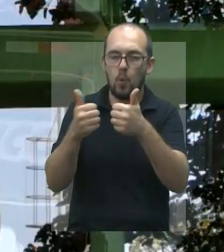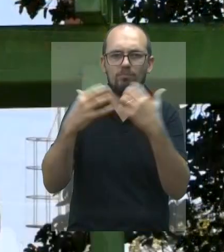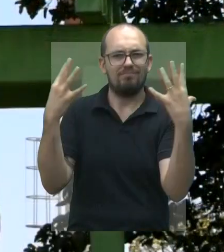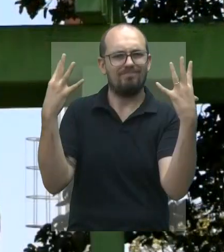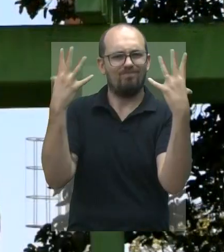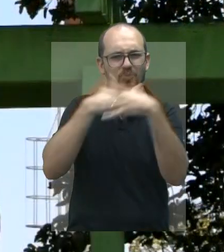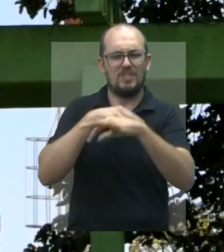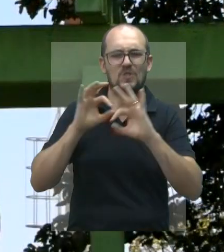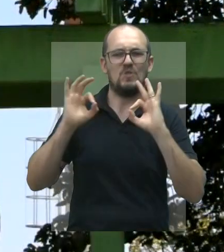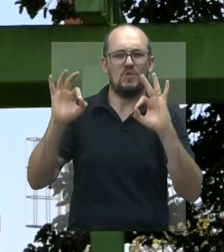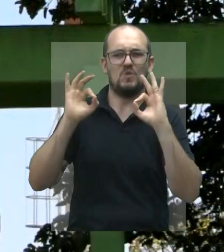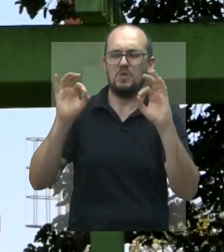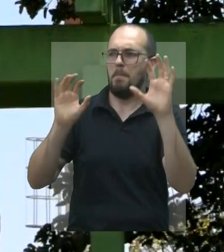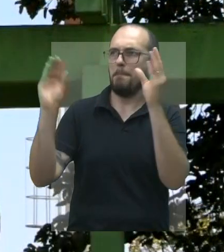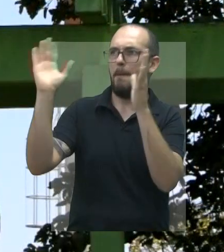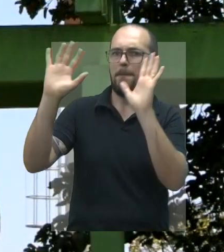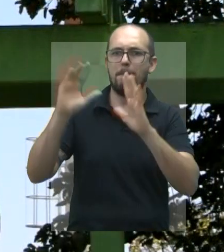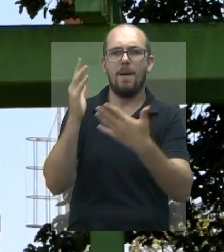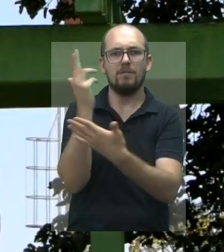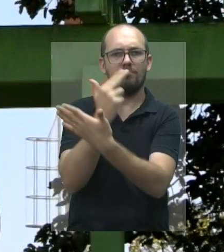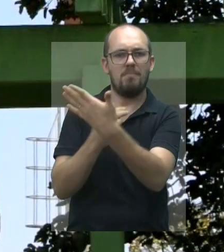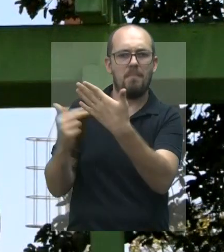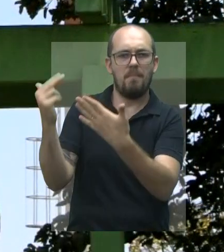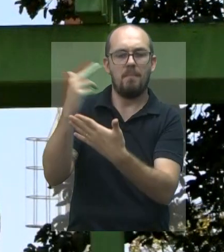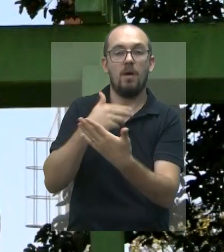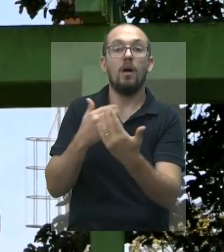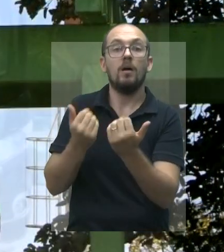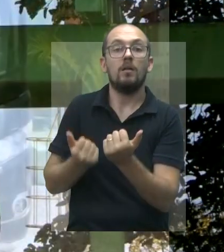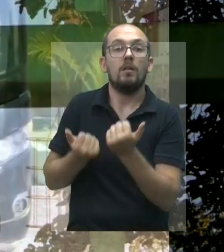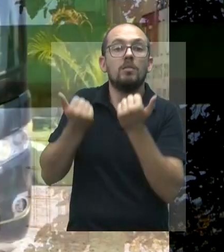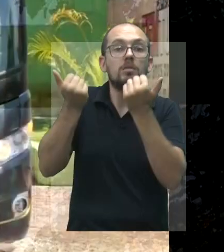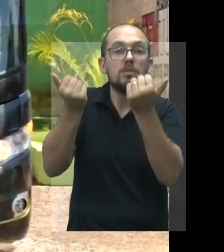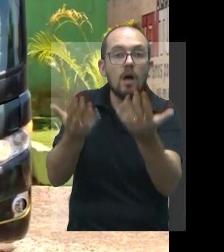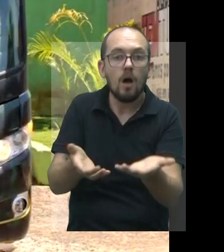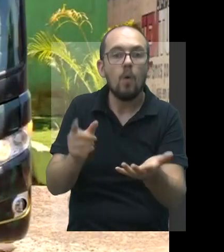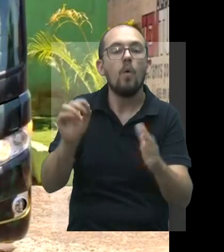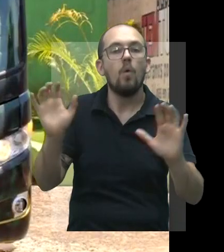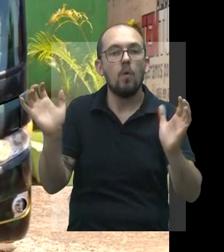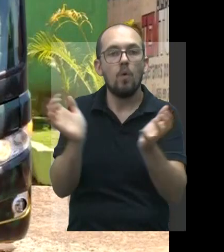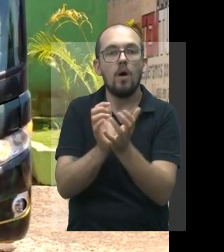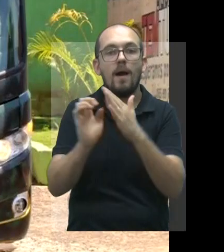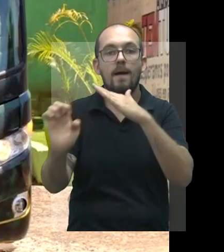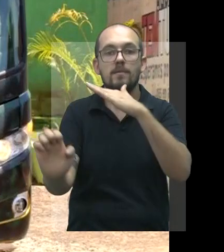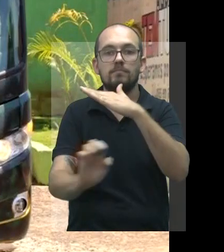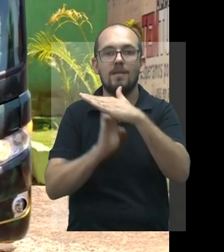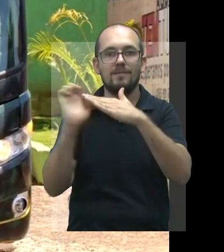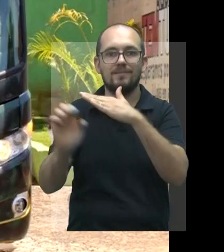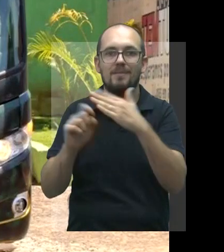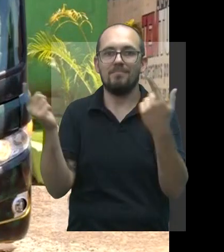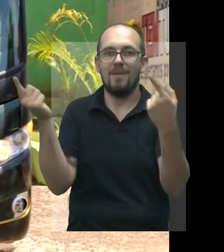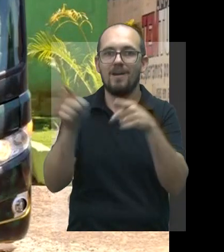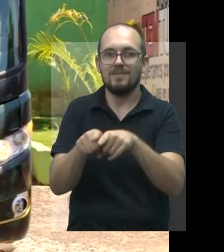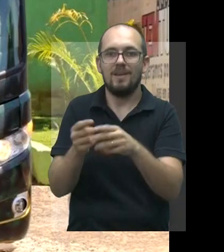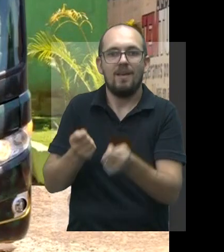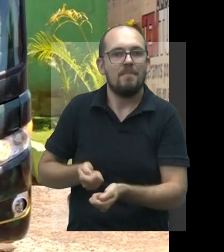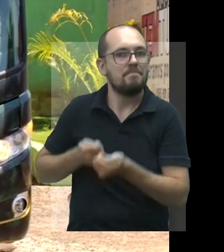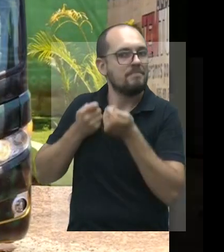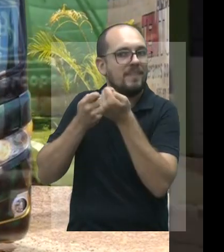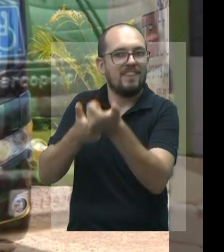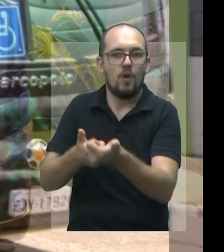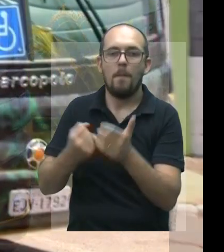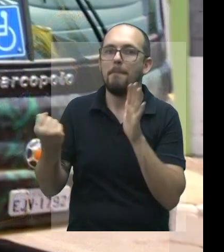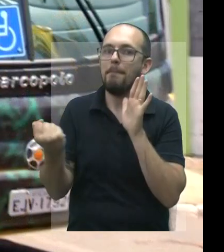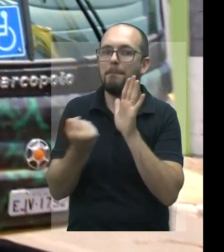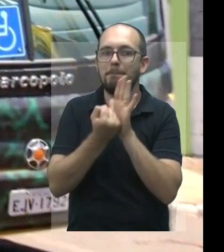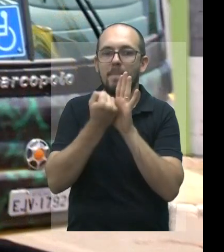todo personalizado, né? Que foi cedido ao clube pela empresa parceira. Então realmente vai marcar